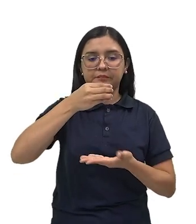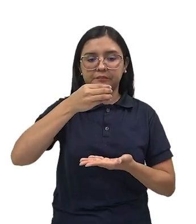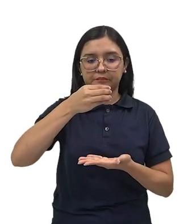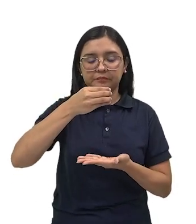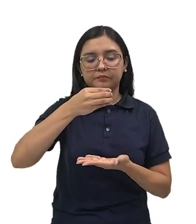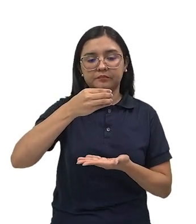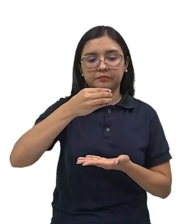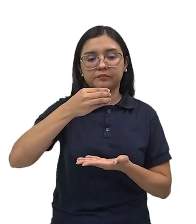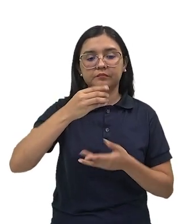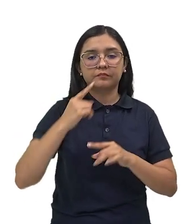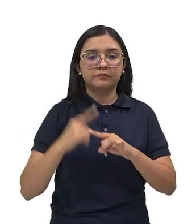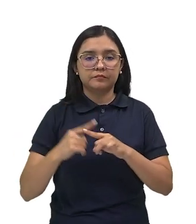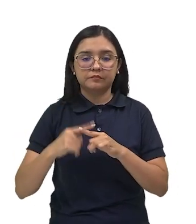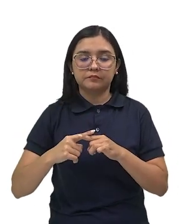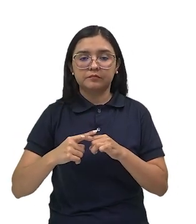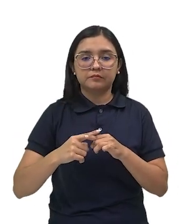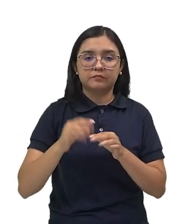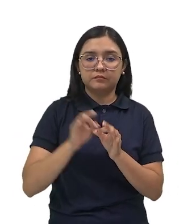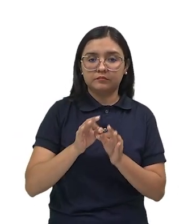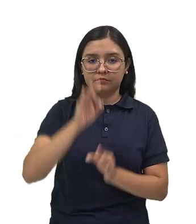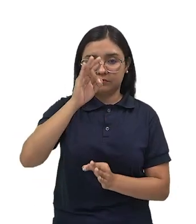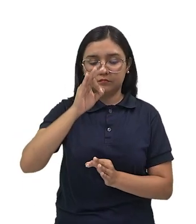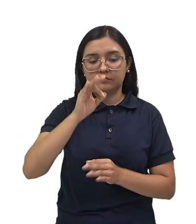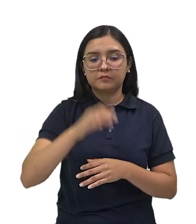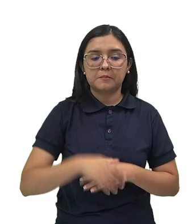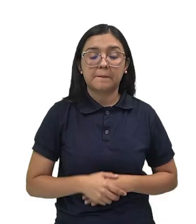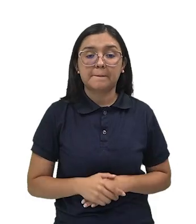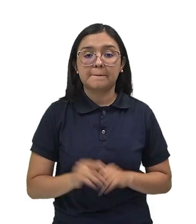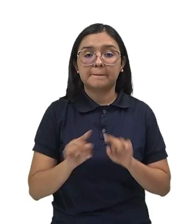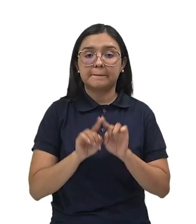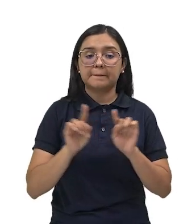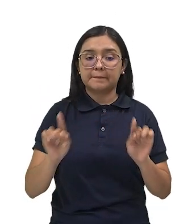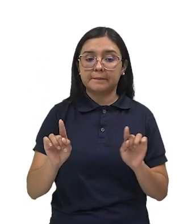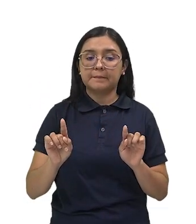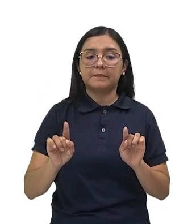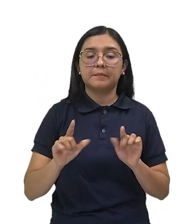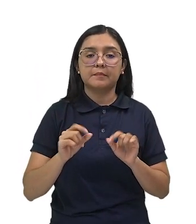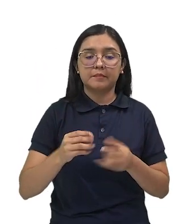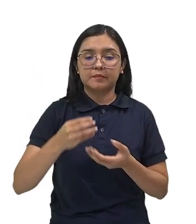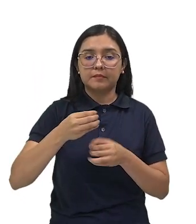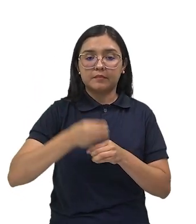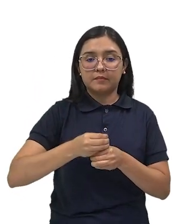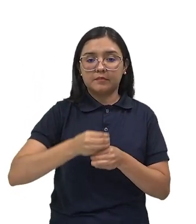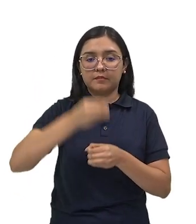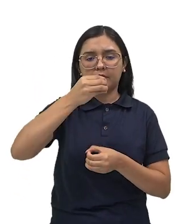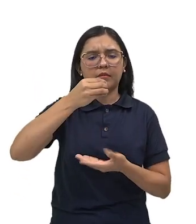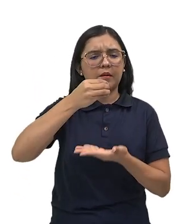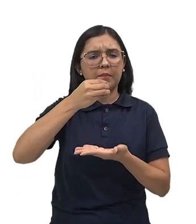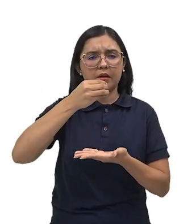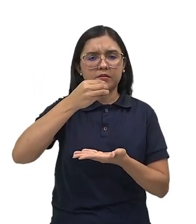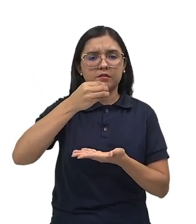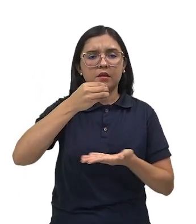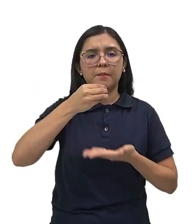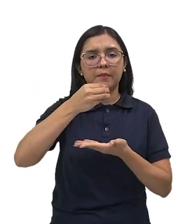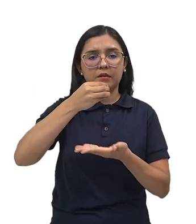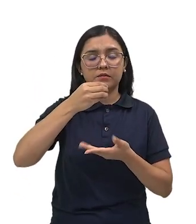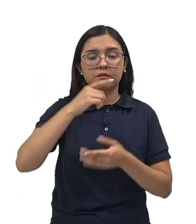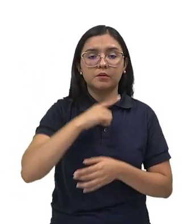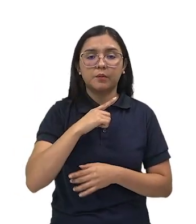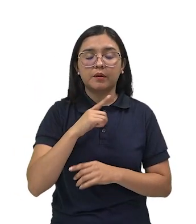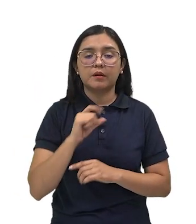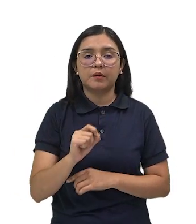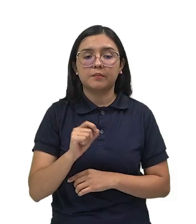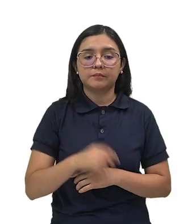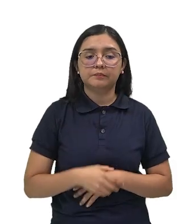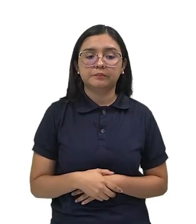a altura. Mas, na base, nós temos o que, meu povo? Na base,